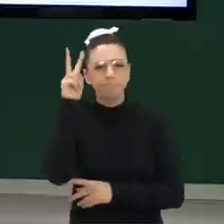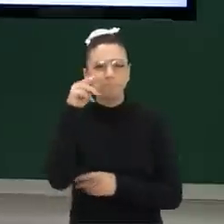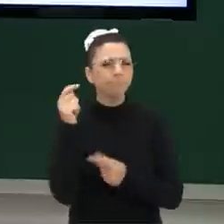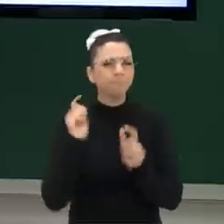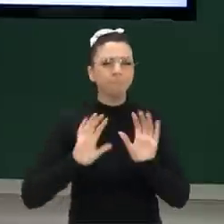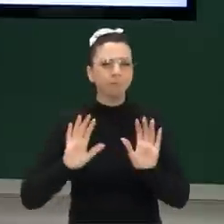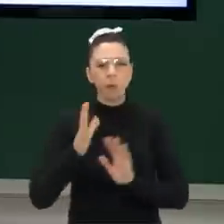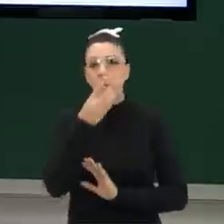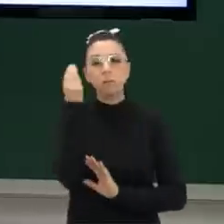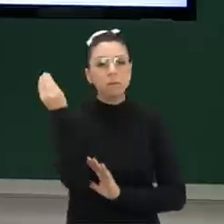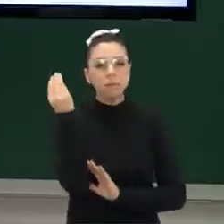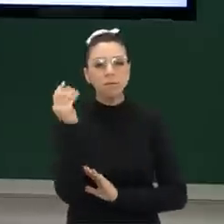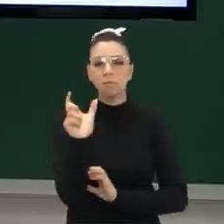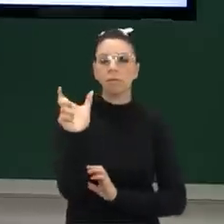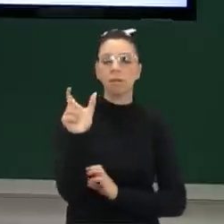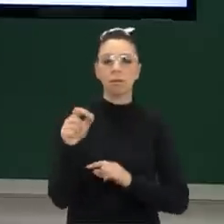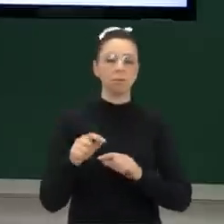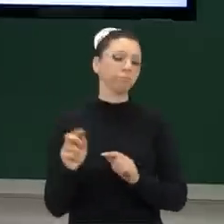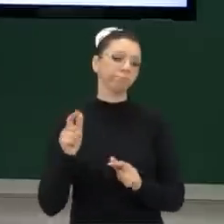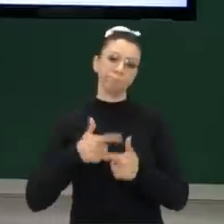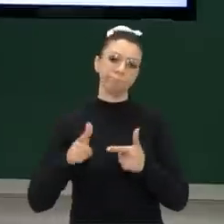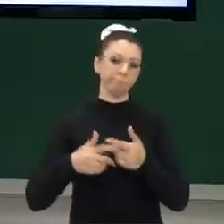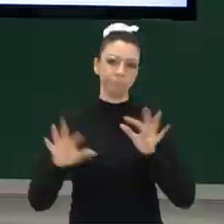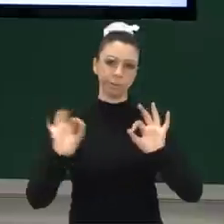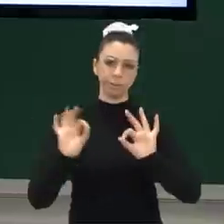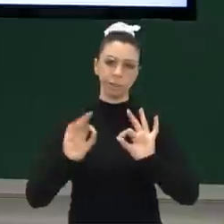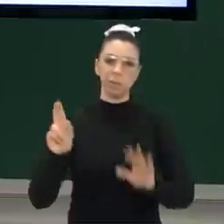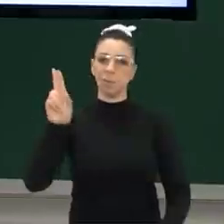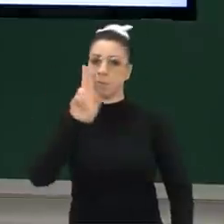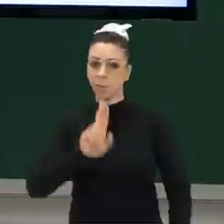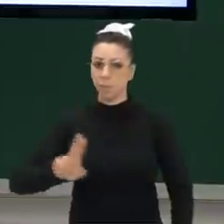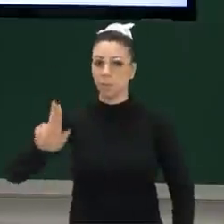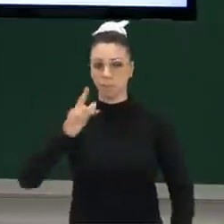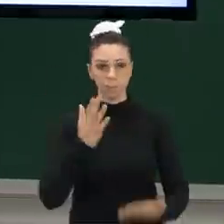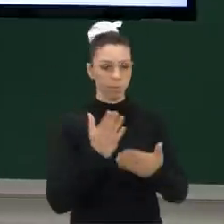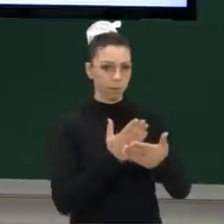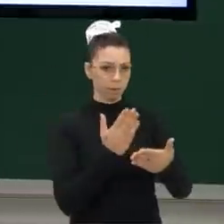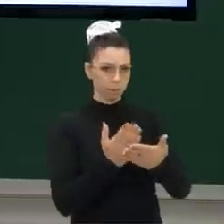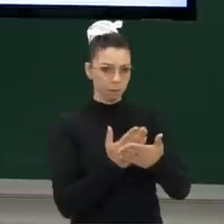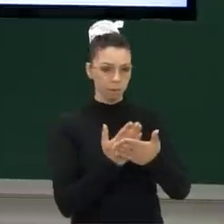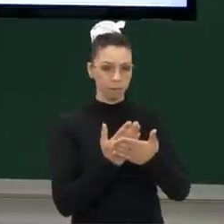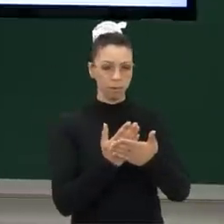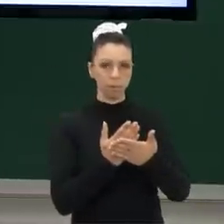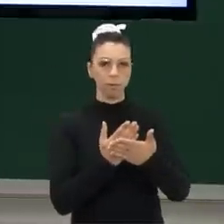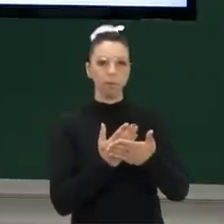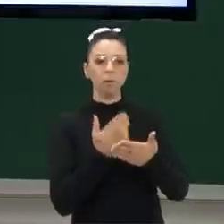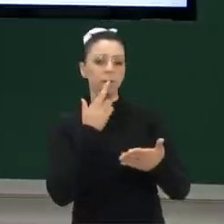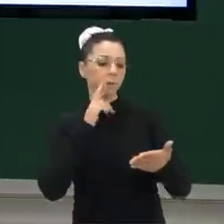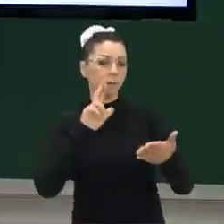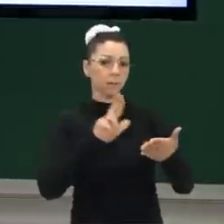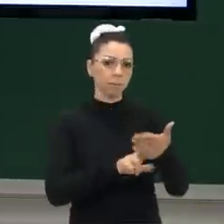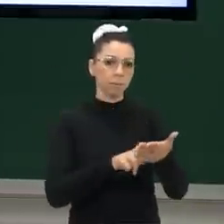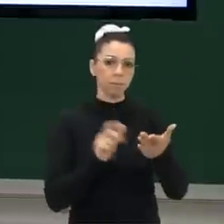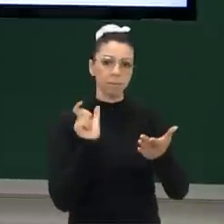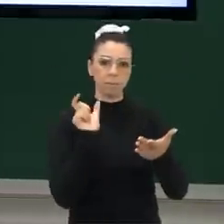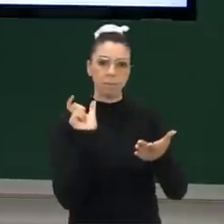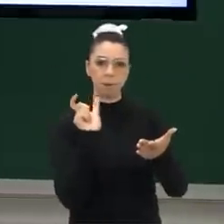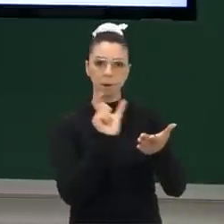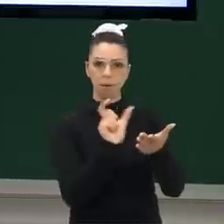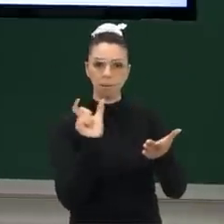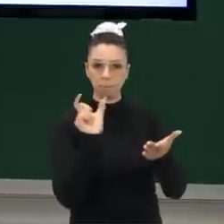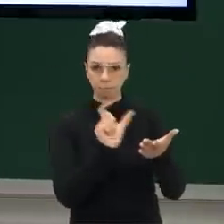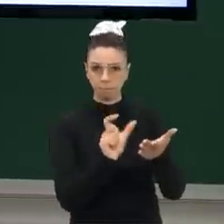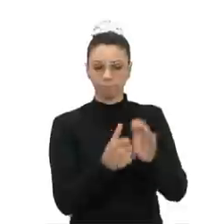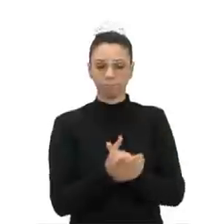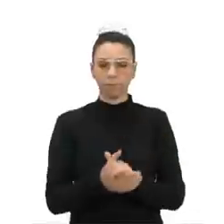Não tem problema. Usa o seu caderno, a sua aulinha anterior e escreve todas as palavrinhas. A teacher vai dar